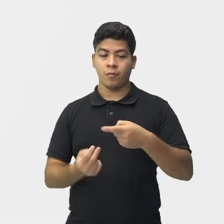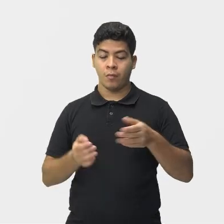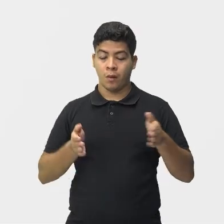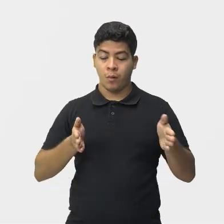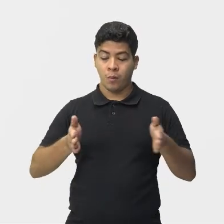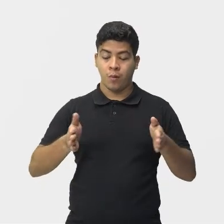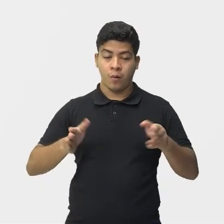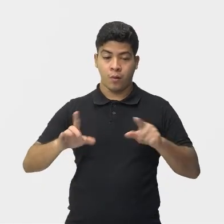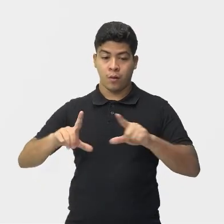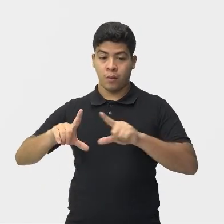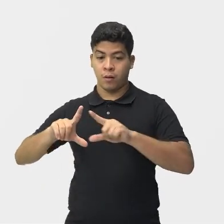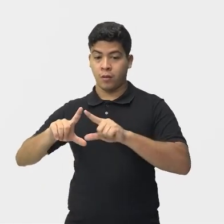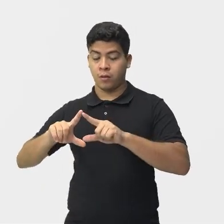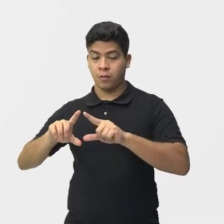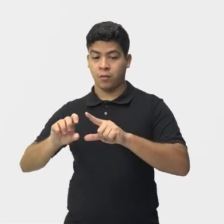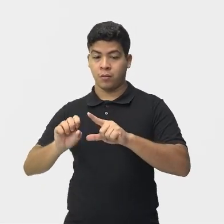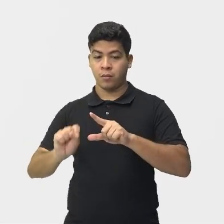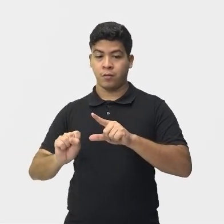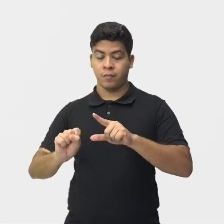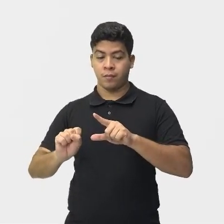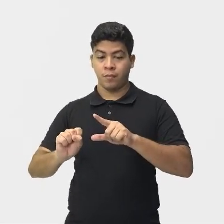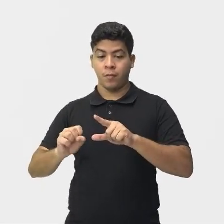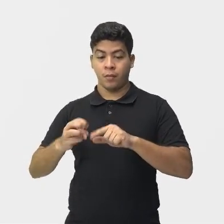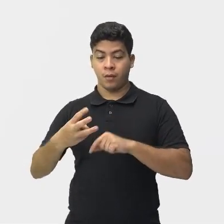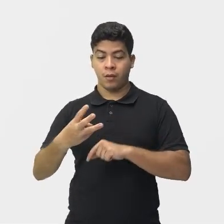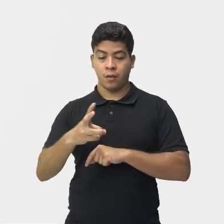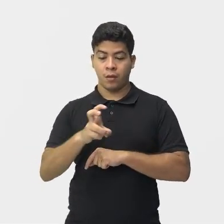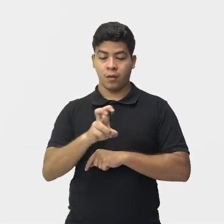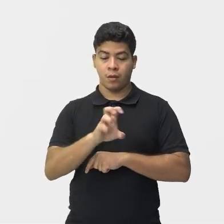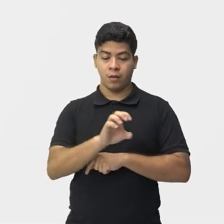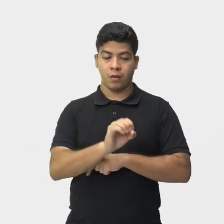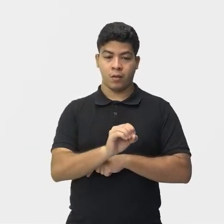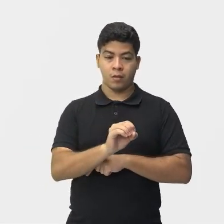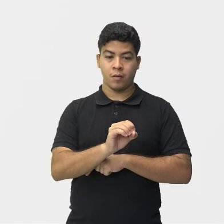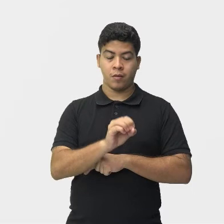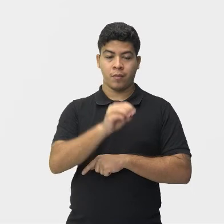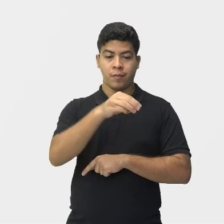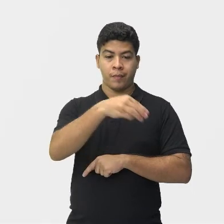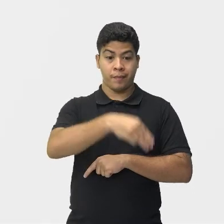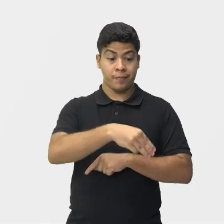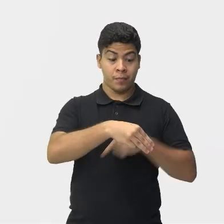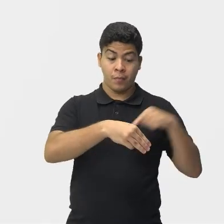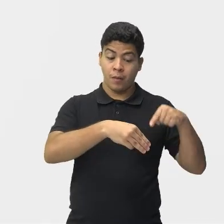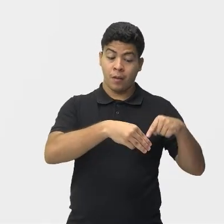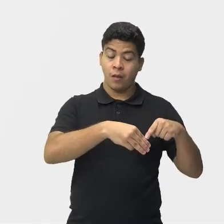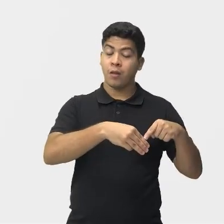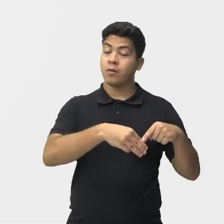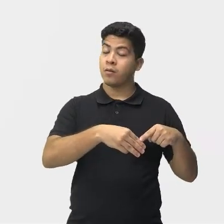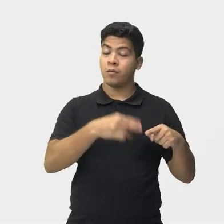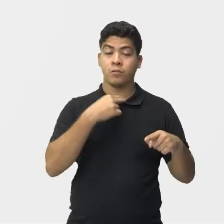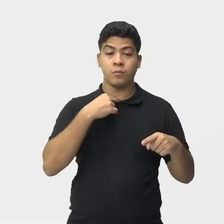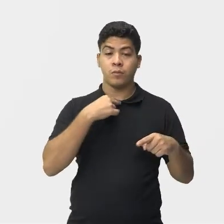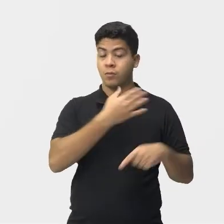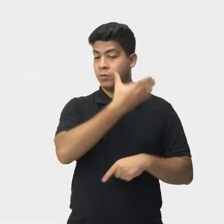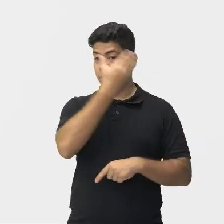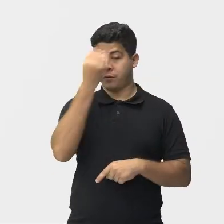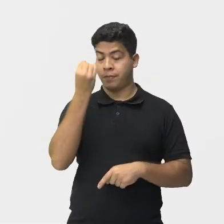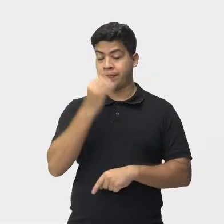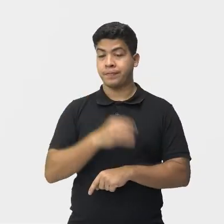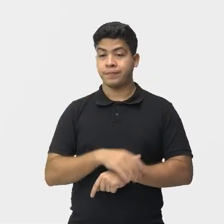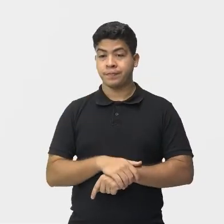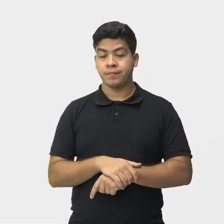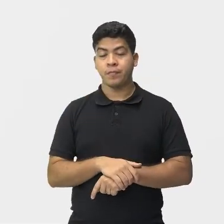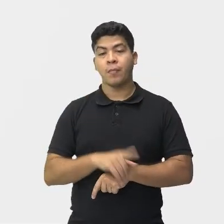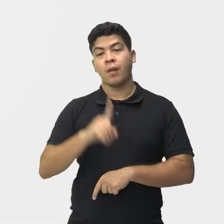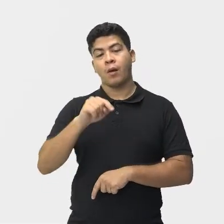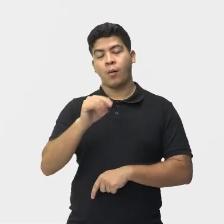2, 350 metros. Então, é a solução aí do nosso exemplo número 2,